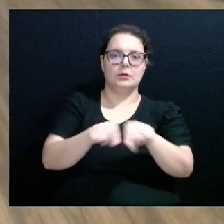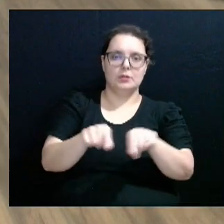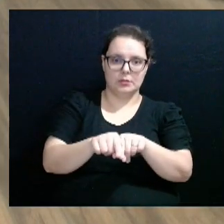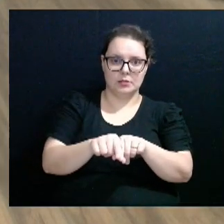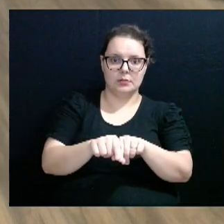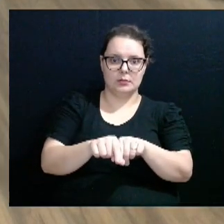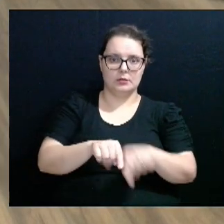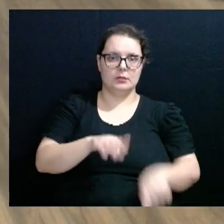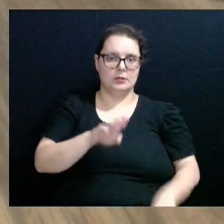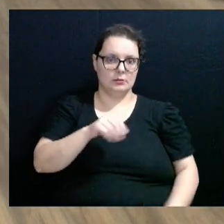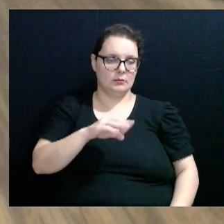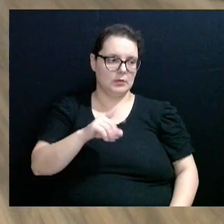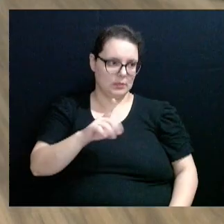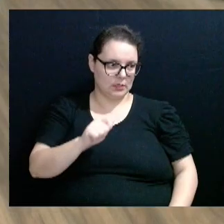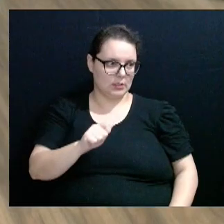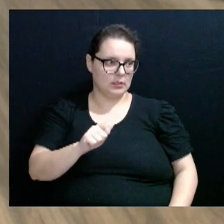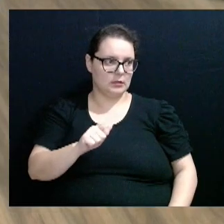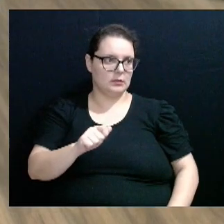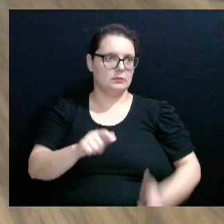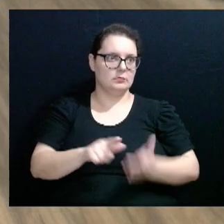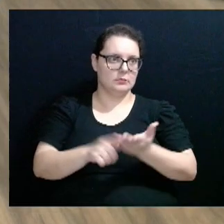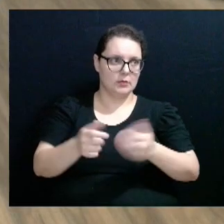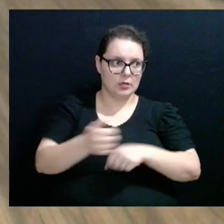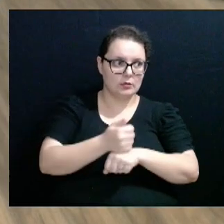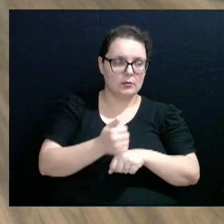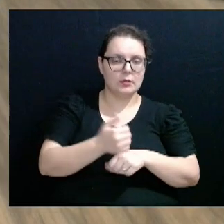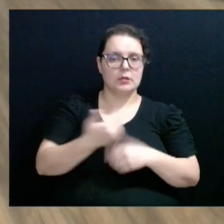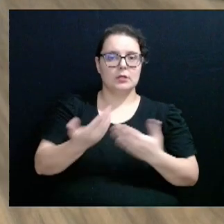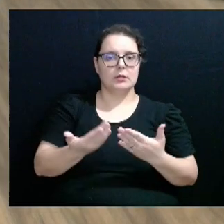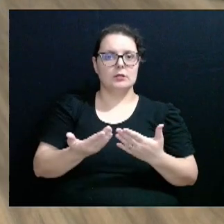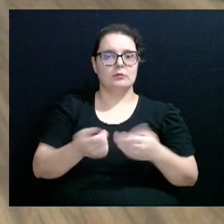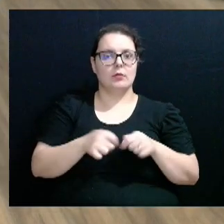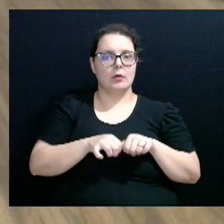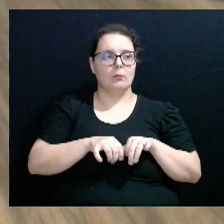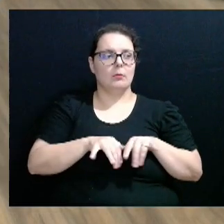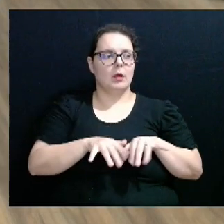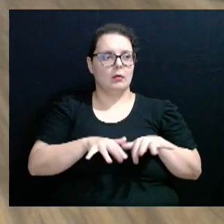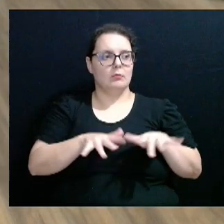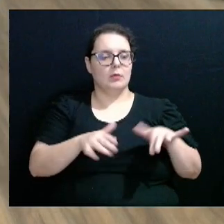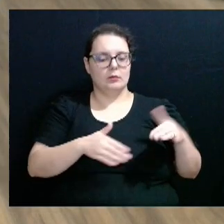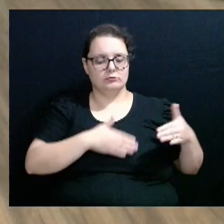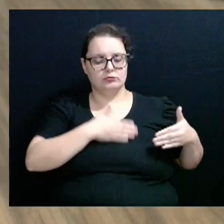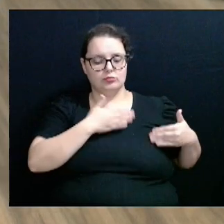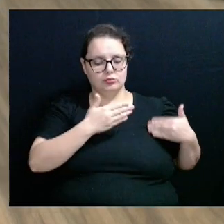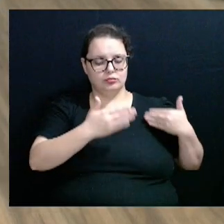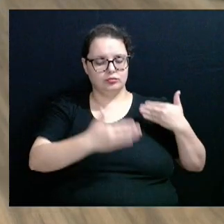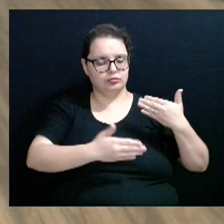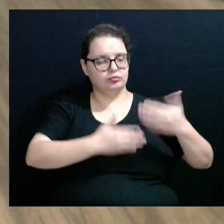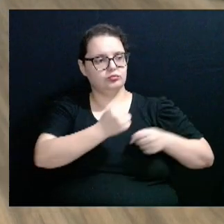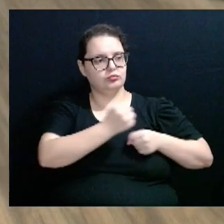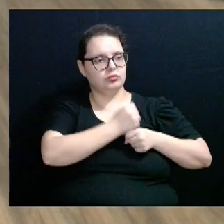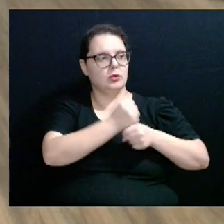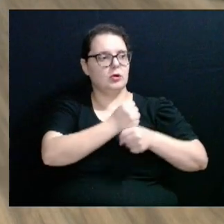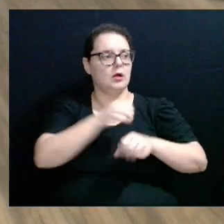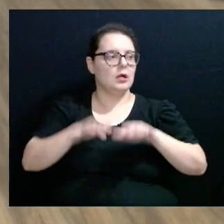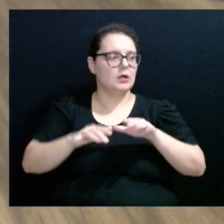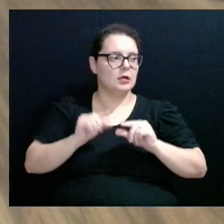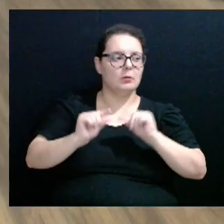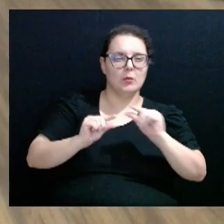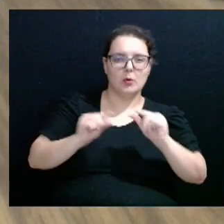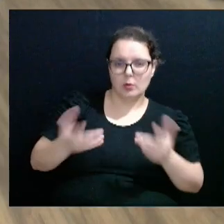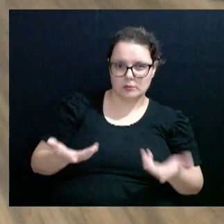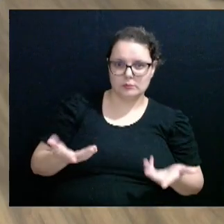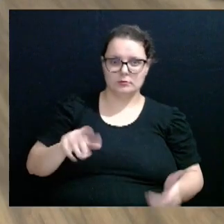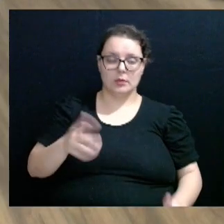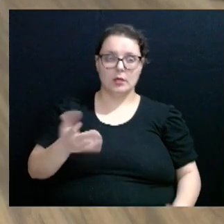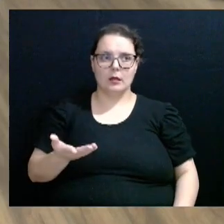jornal. Isso foi tomando espaço ao longo dos anos, talvez até timidamente, né? Mas hoje a